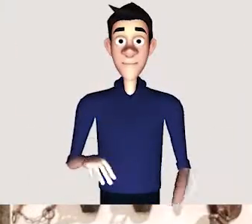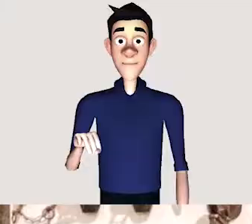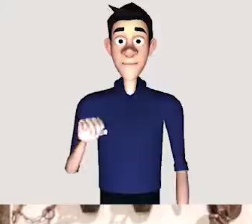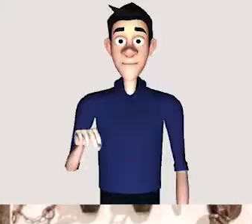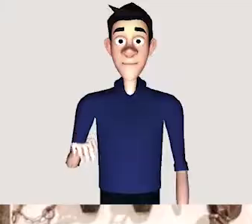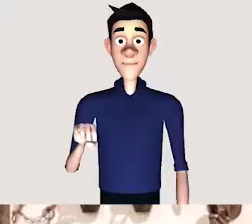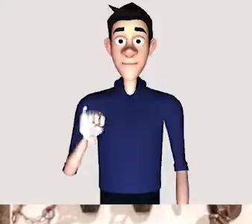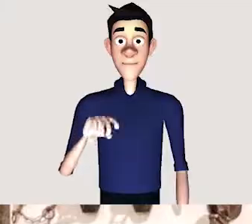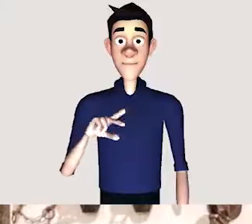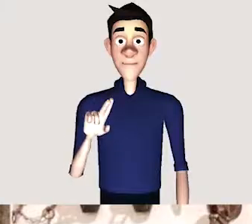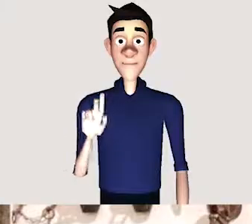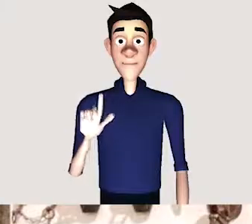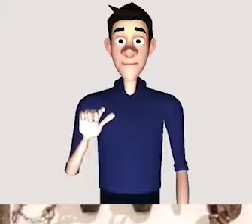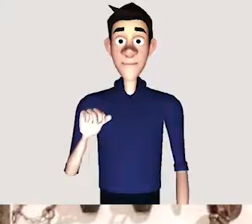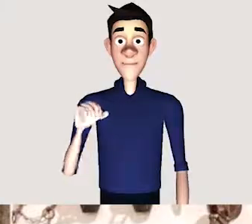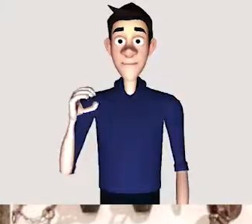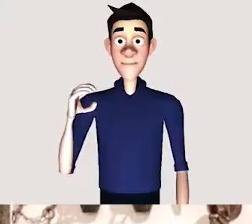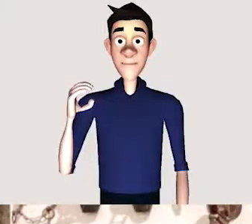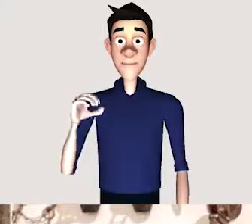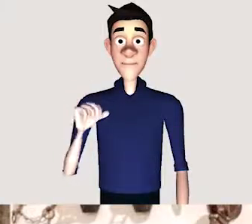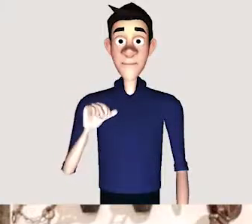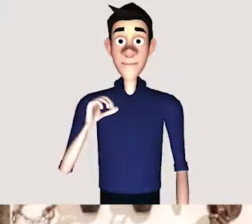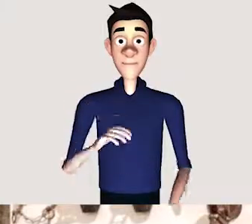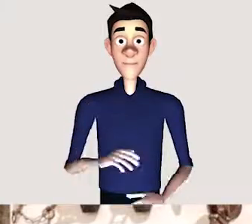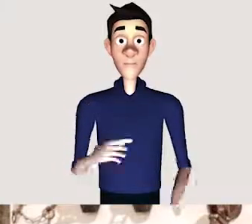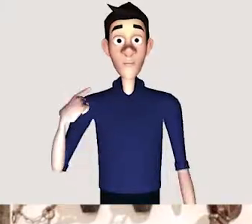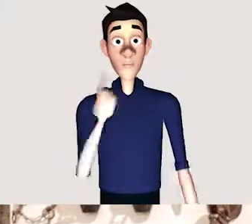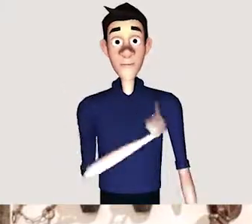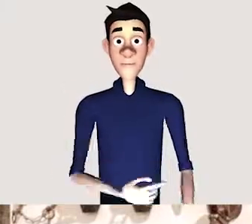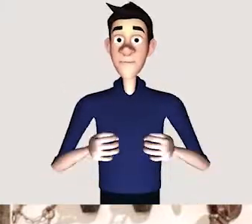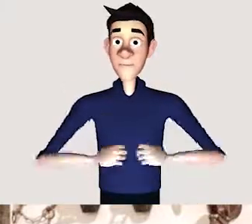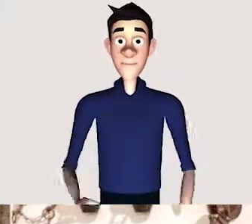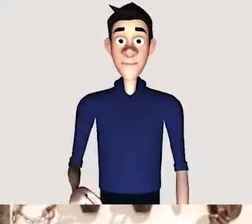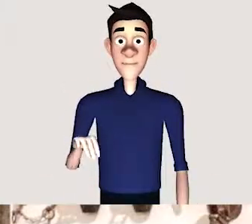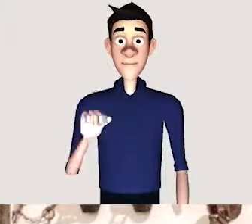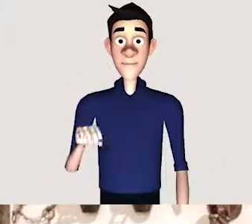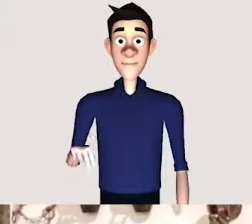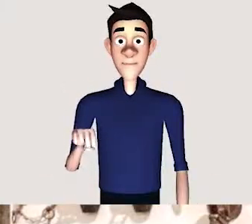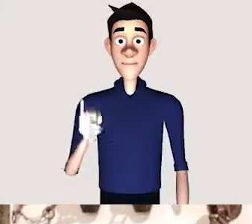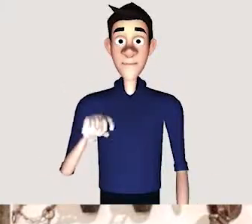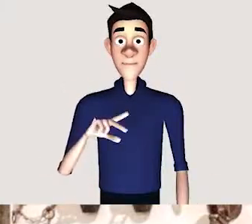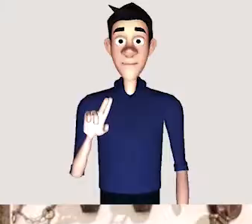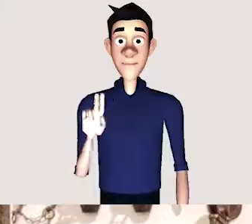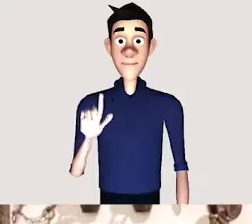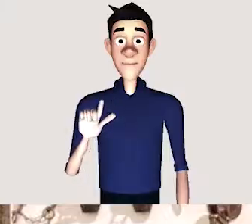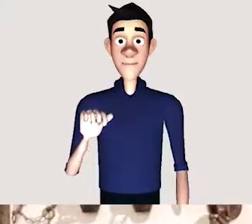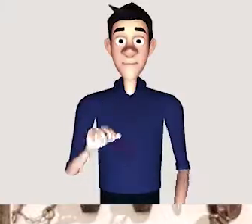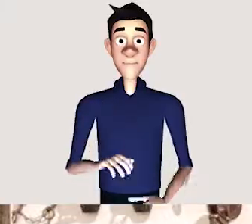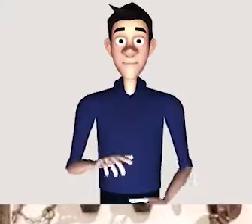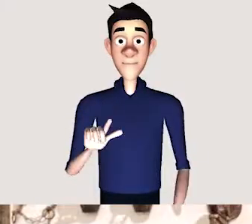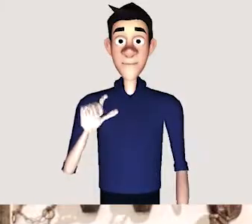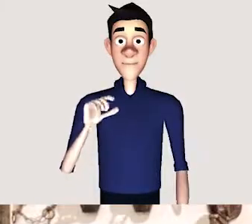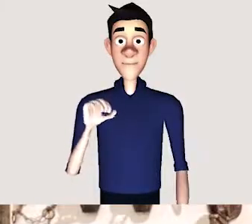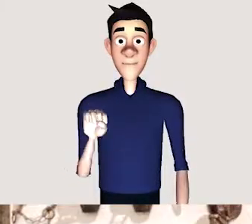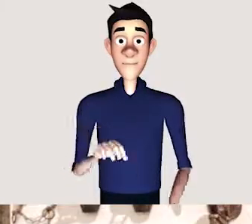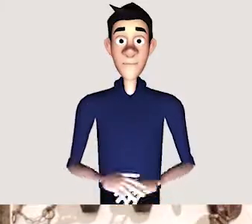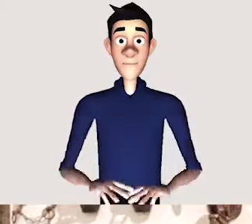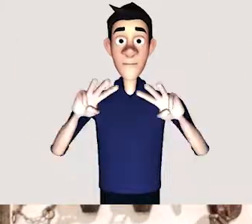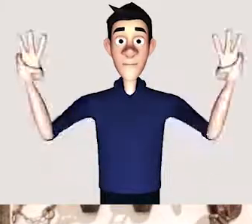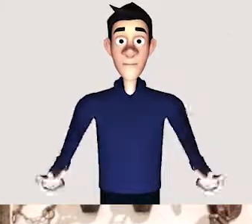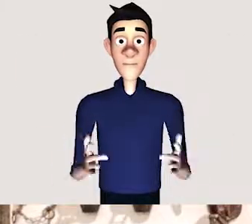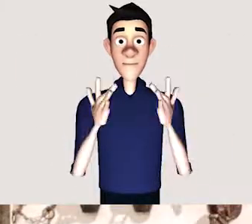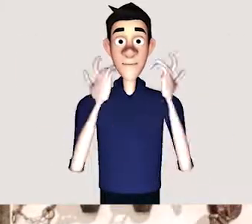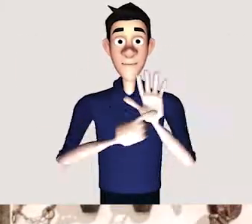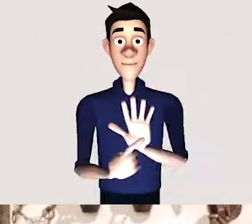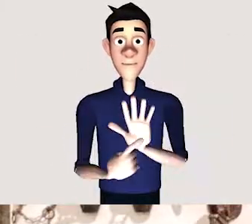eles nos informam, eles são sujeitos atuando em nós. né? E esse é um aspecto importante de